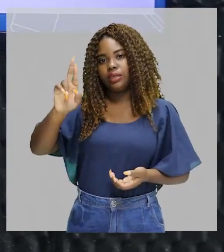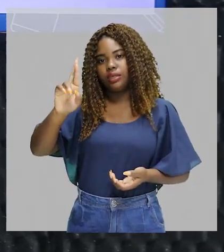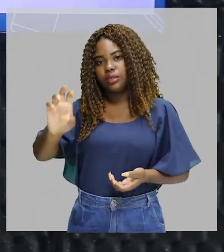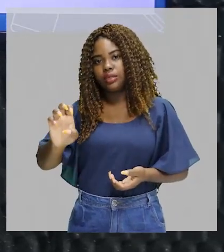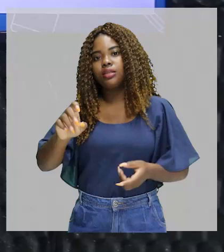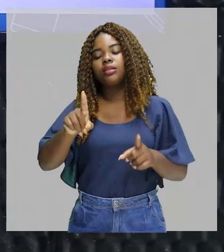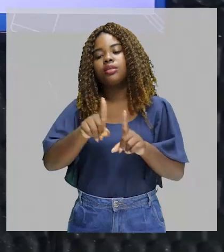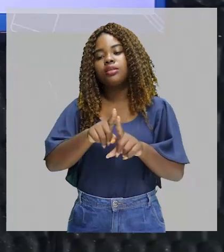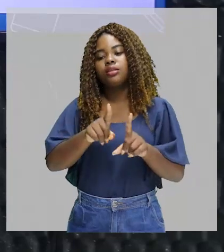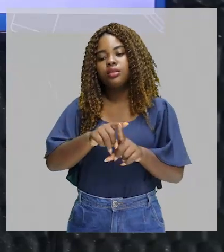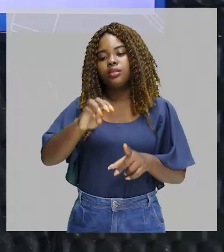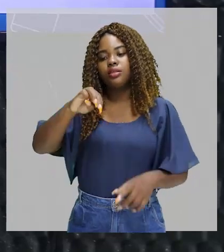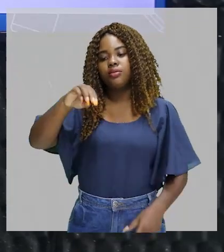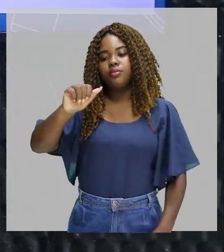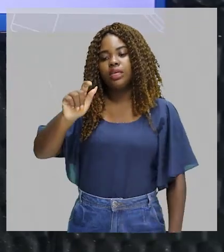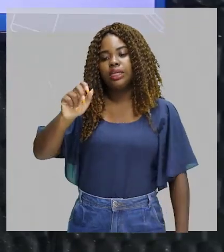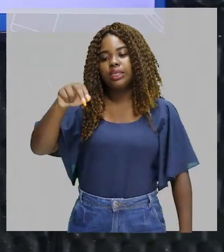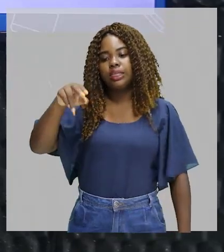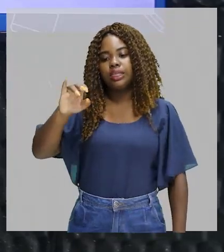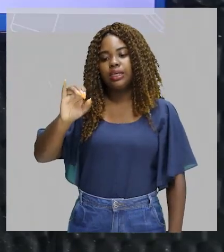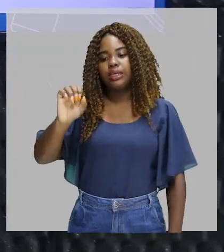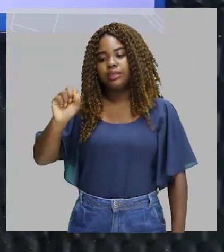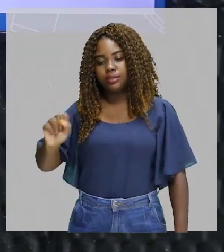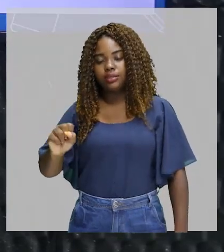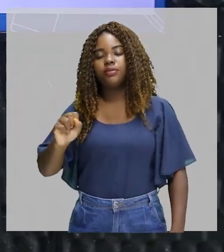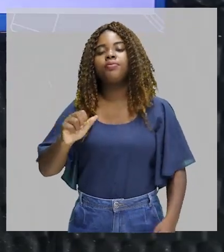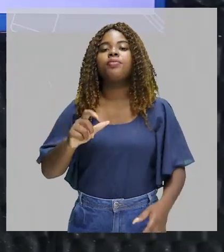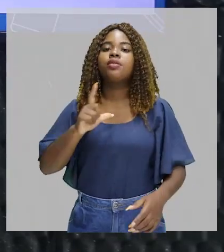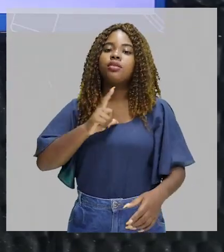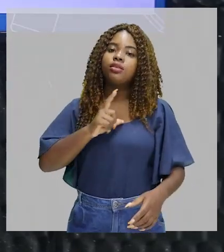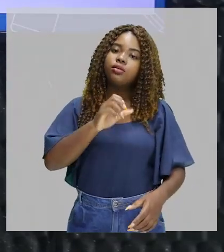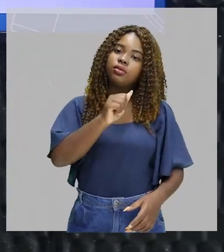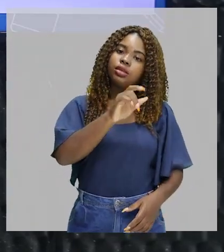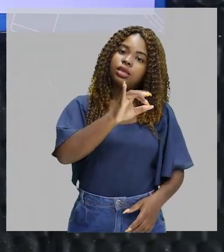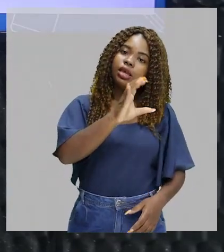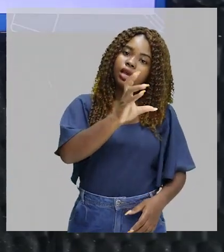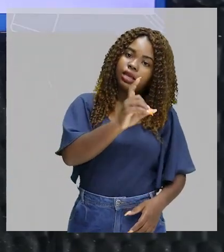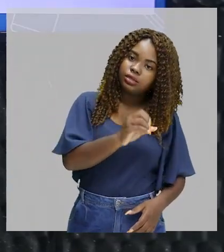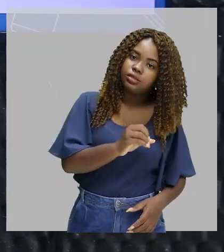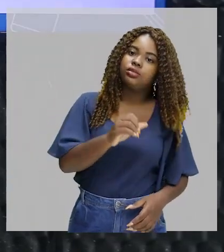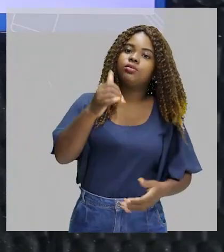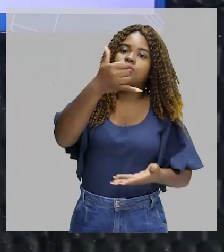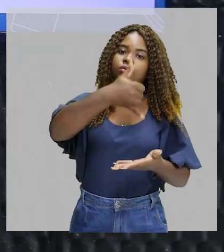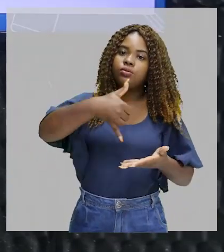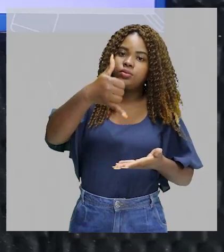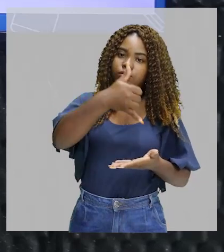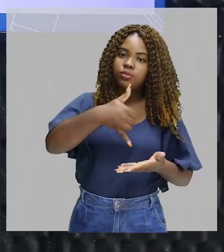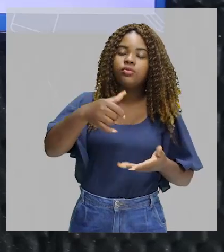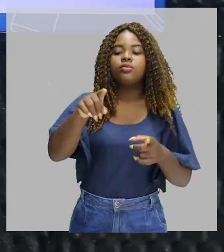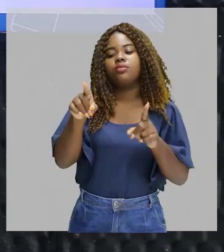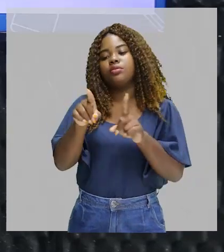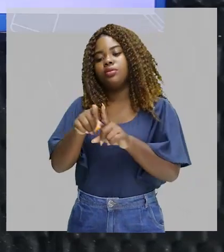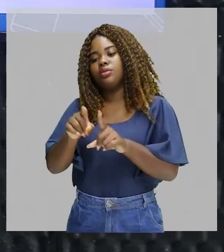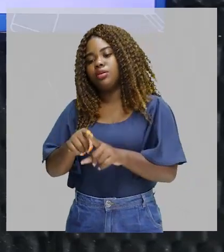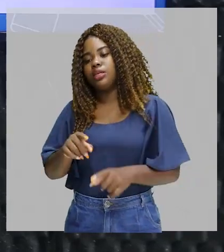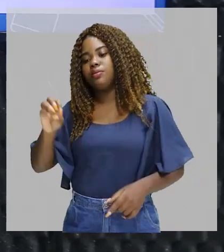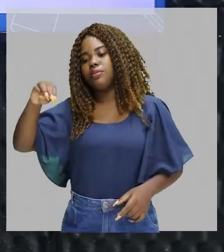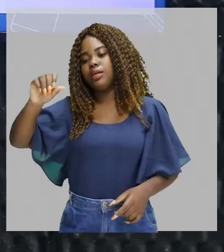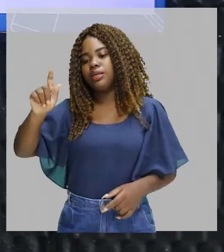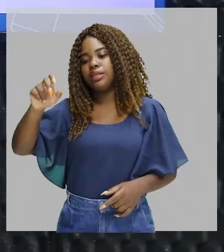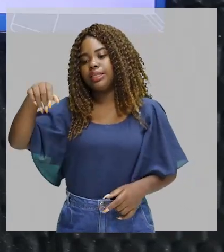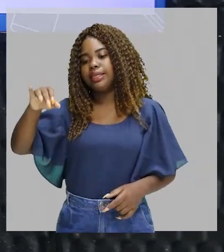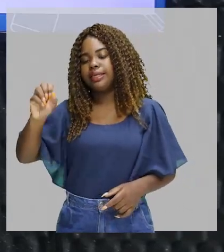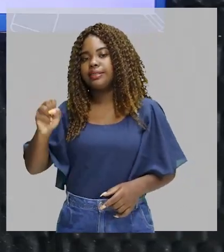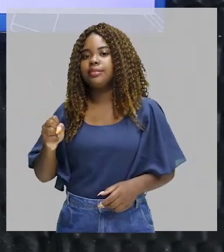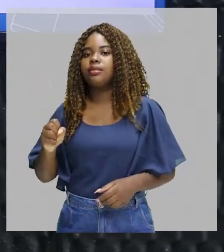são exemplos de ácidos, são exemplos de bases. O vinagre como ácido, o leite de magnésia como base. Então,